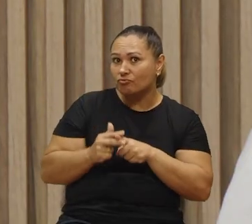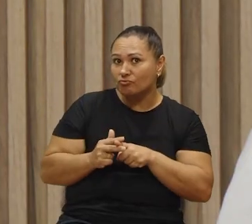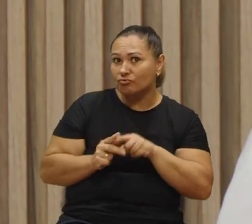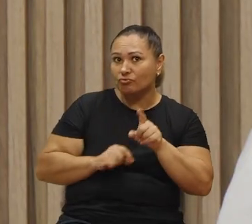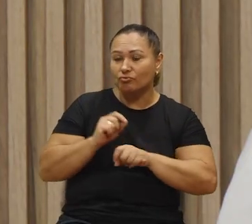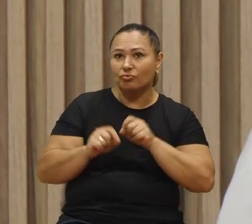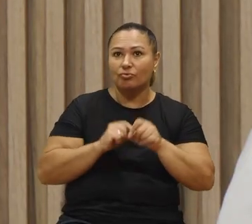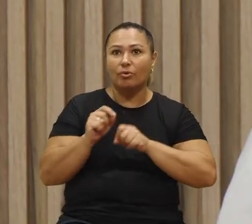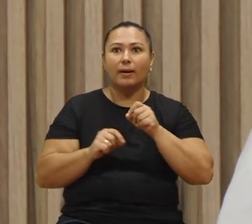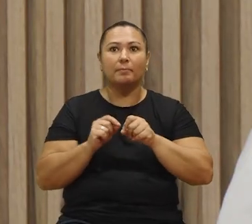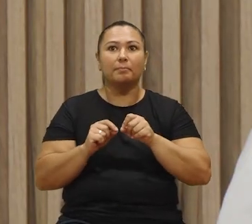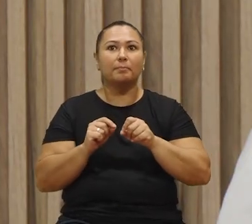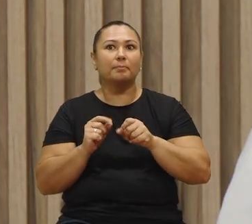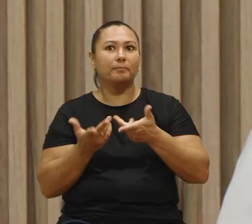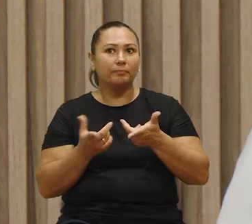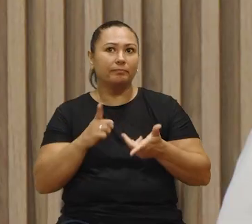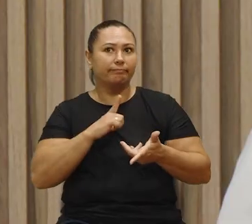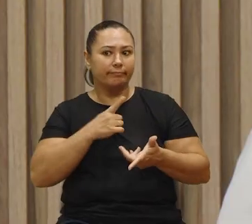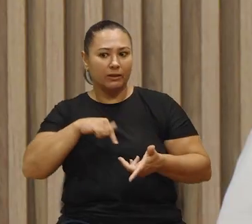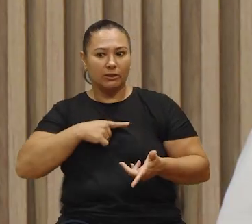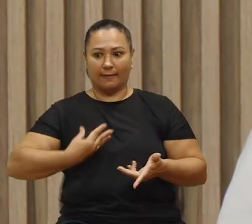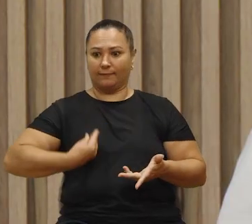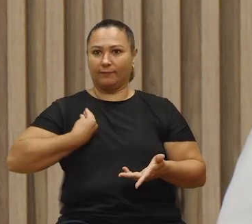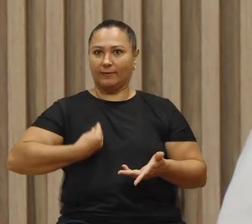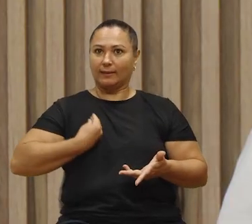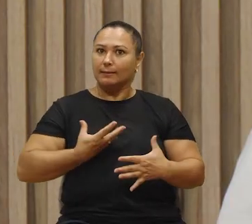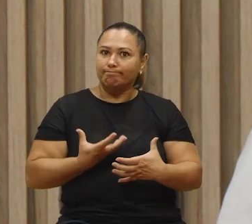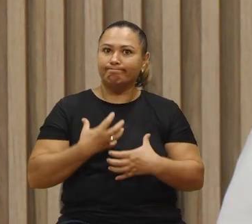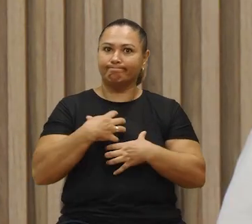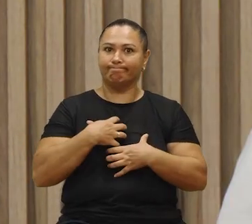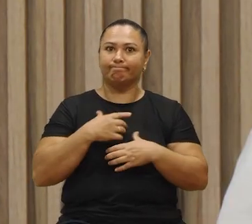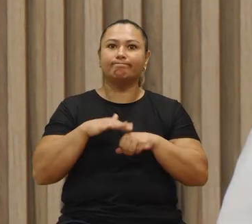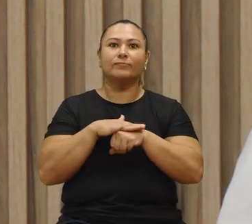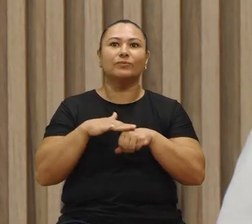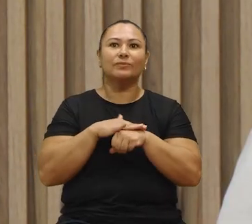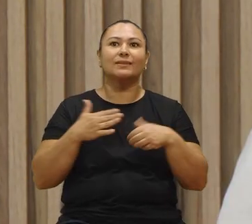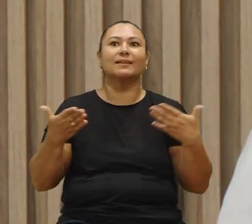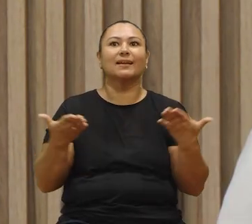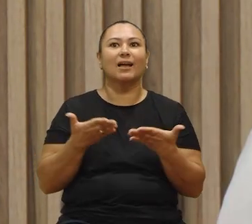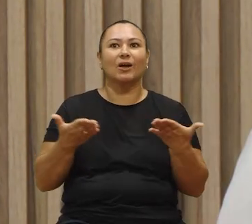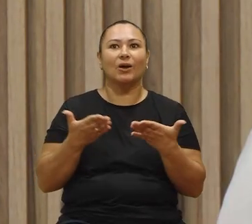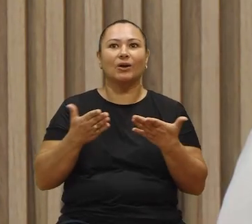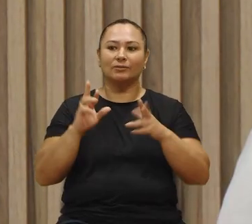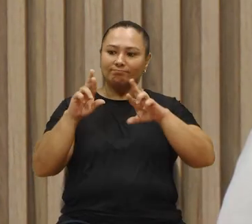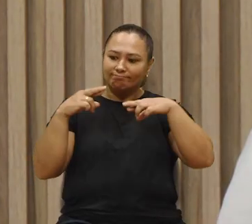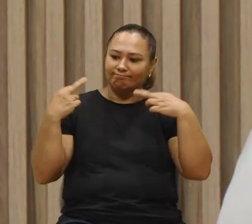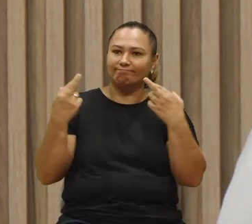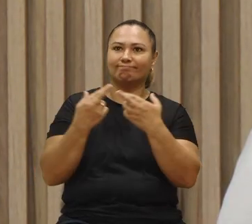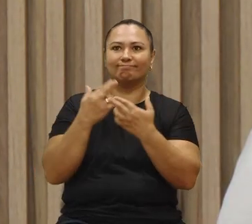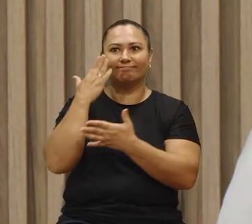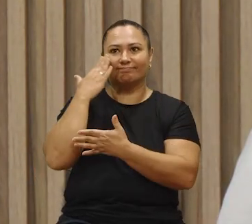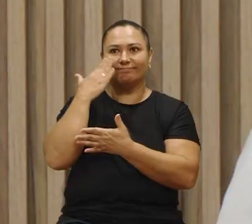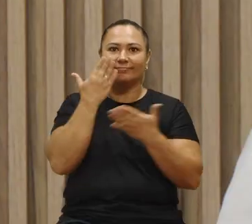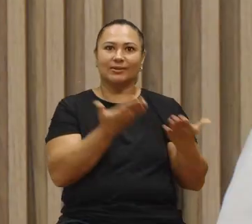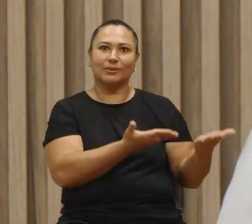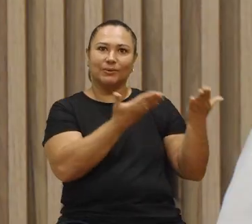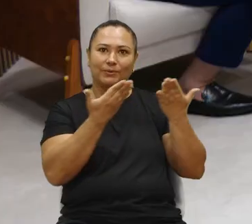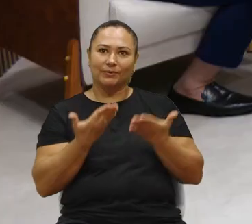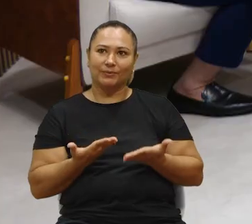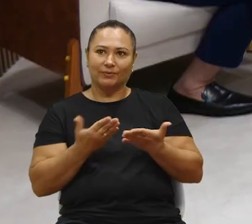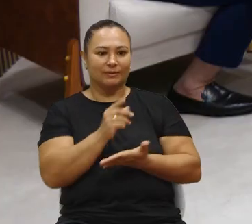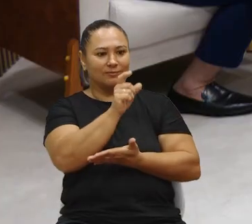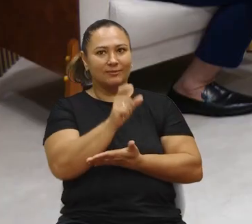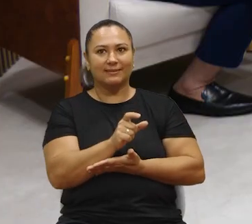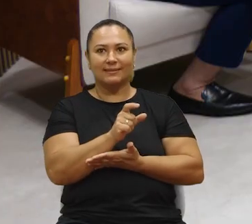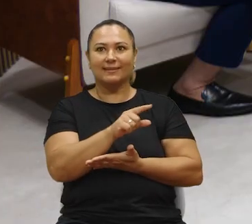esses ajustes, os impactos dele no nosso cotidiano de trabalho, que vamos conversar hoje na Roda de Saberes. E